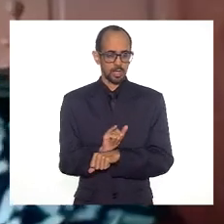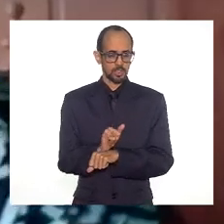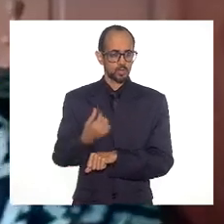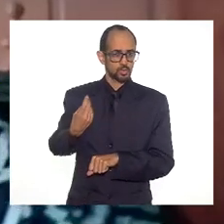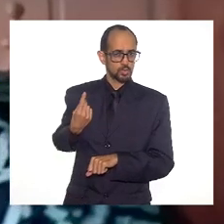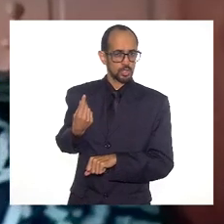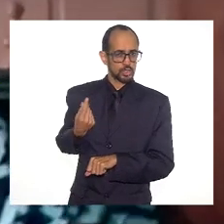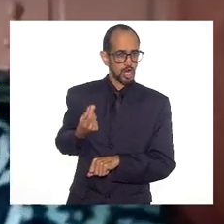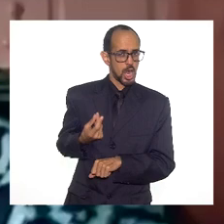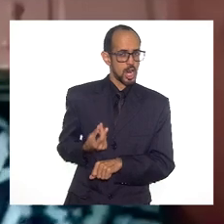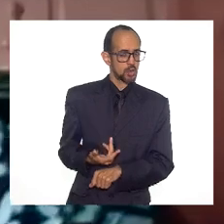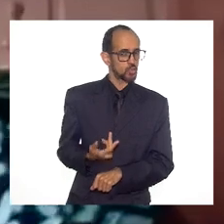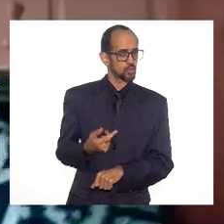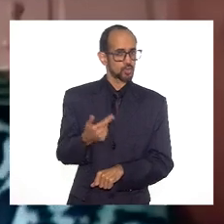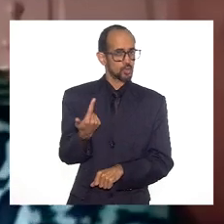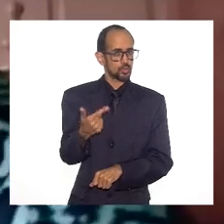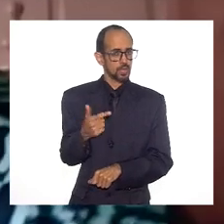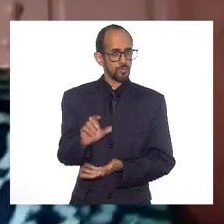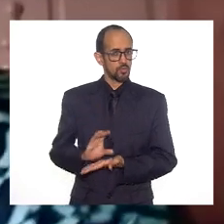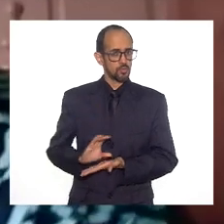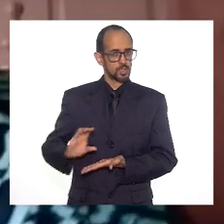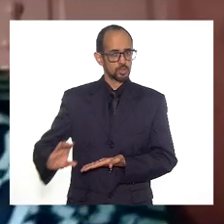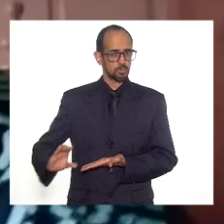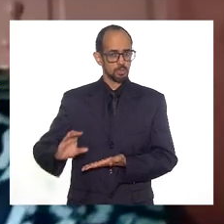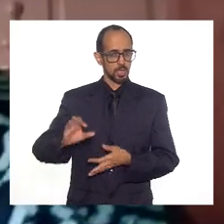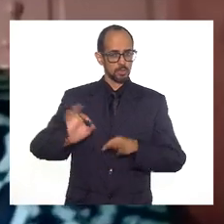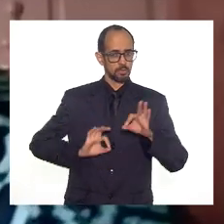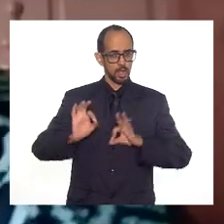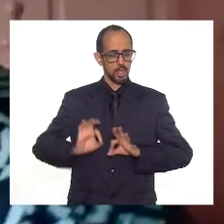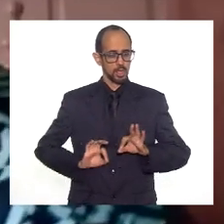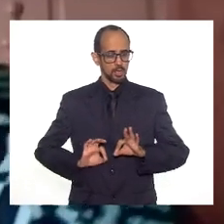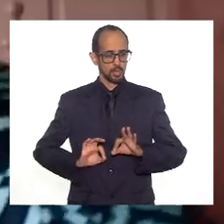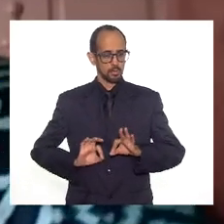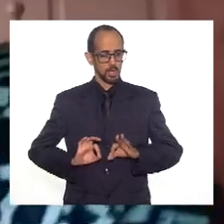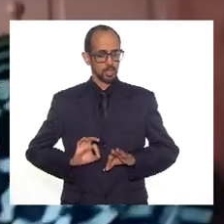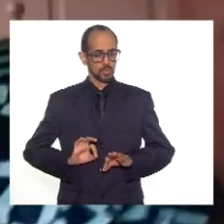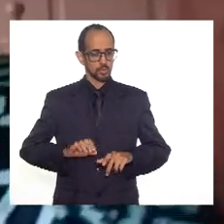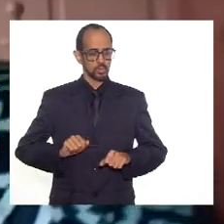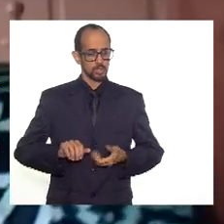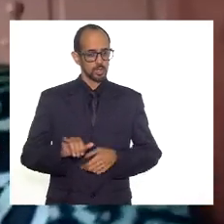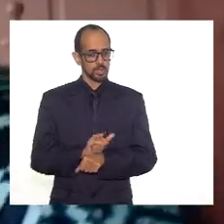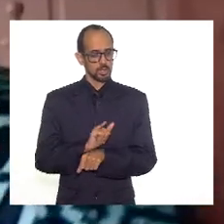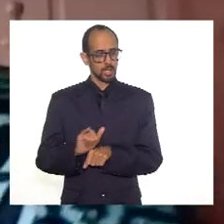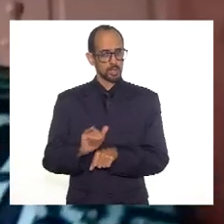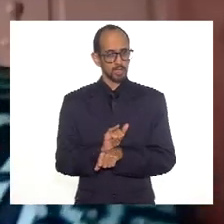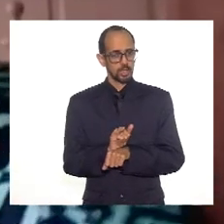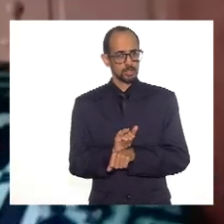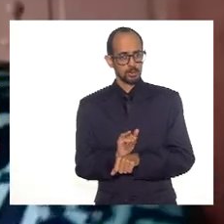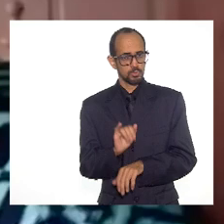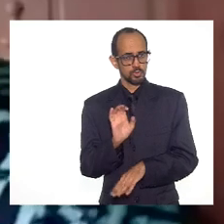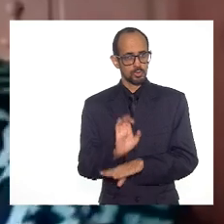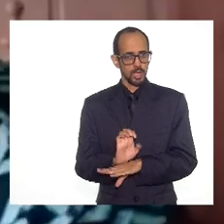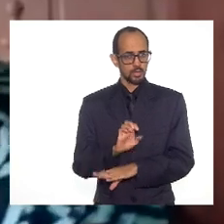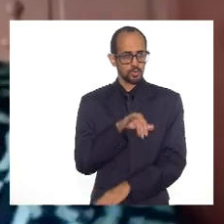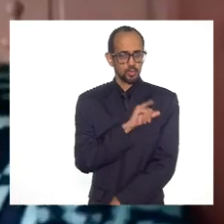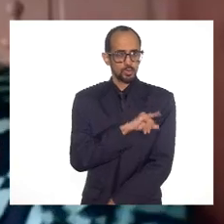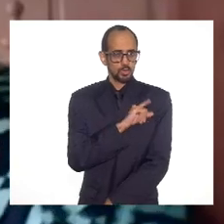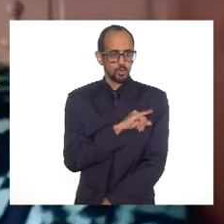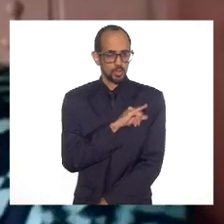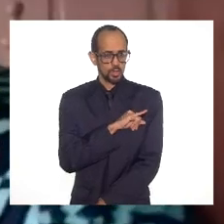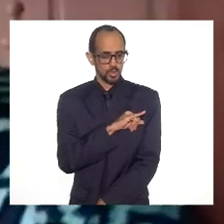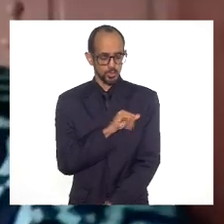não tivemos investimento, ação, planejamento estratégico para o Estado do Rio de Janeiro, tendo